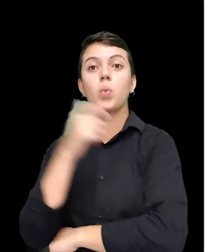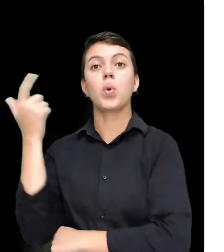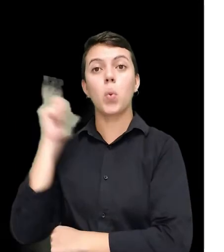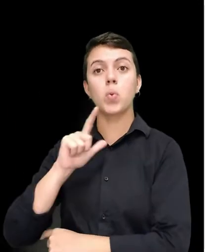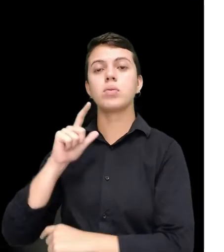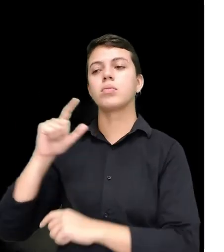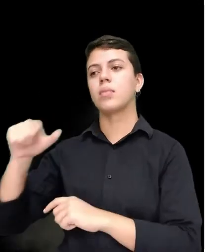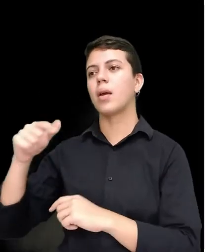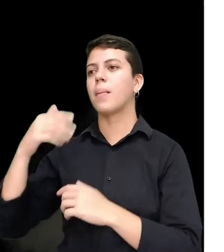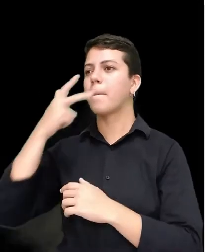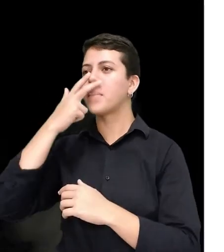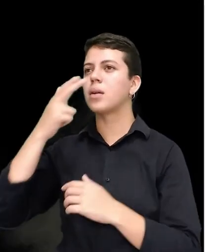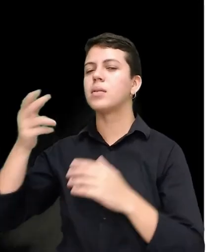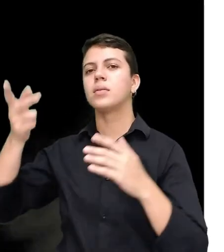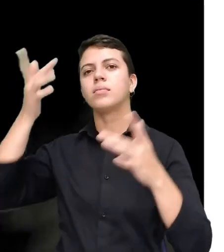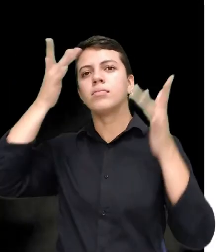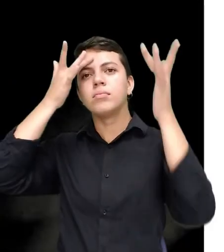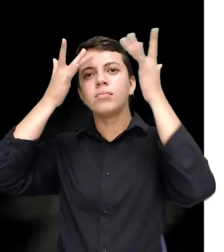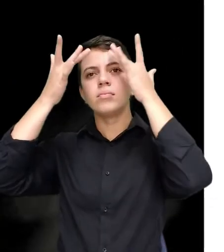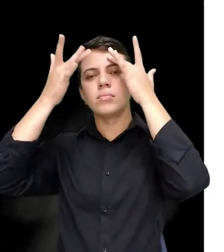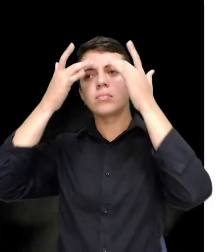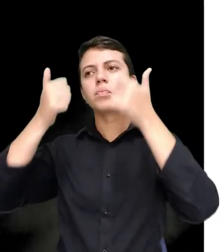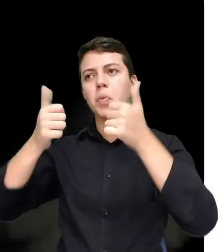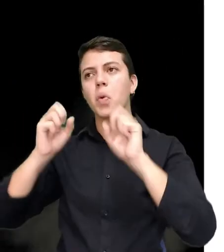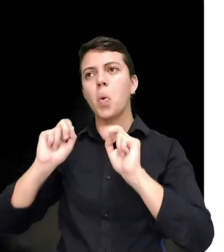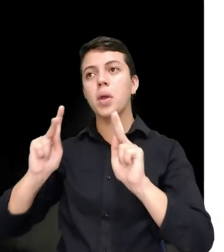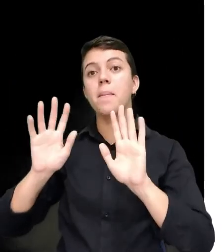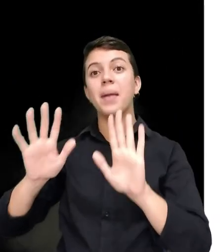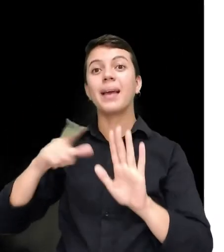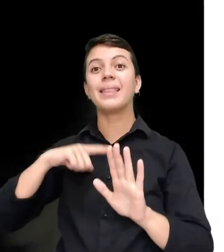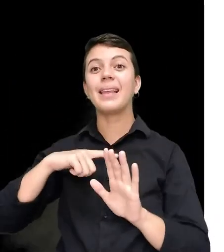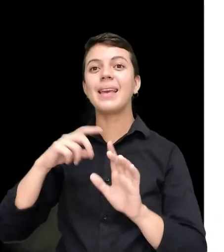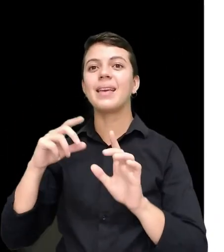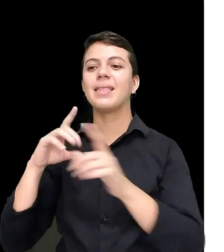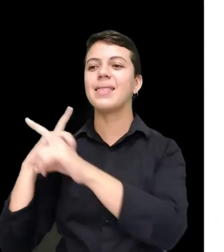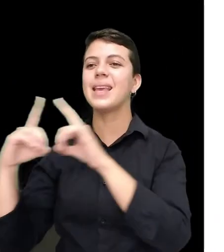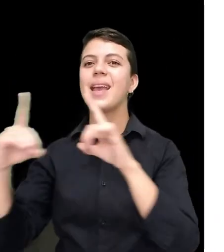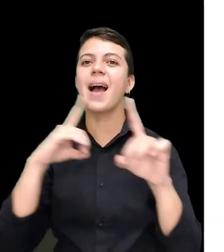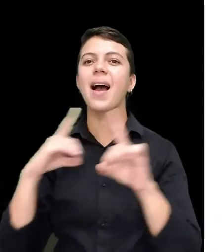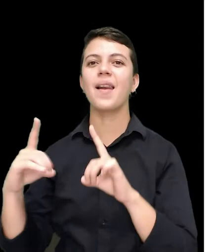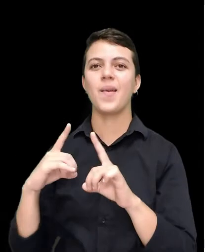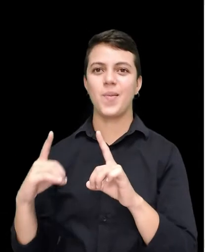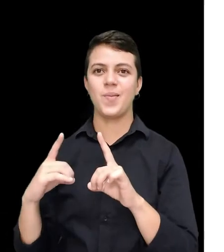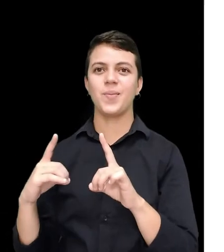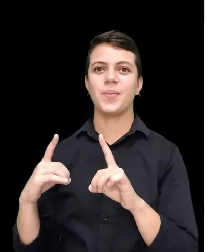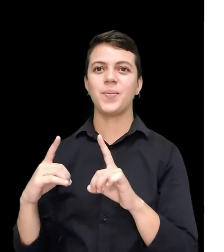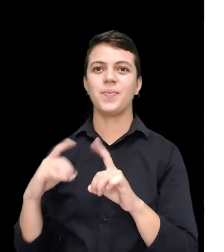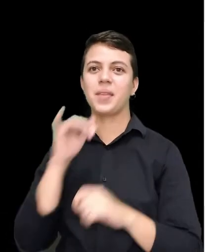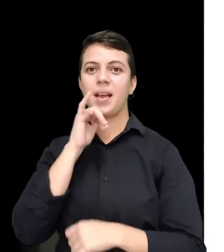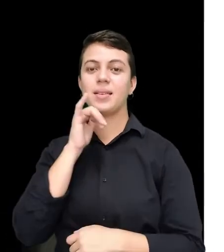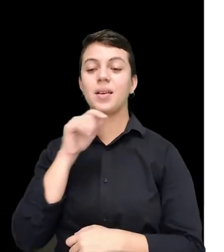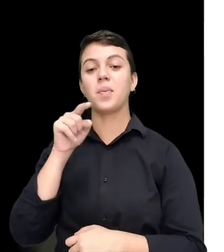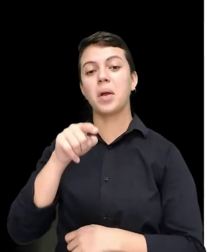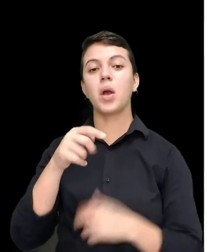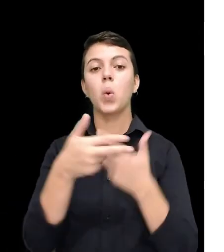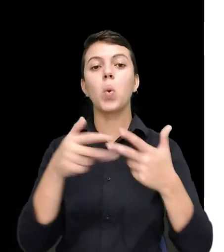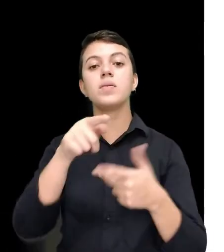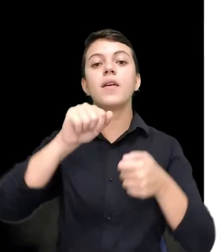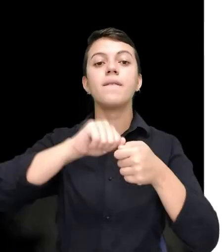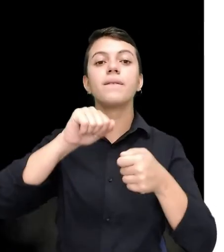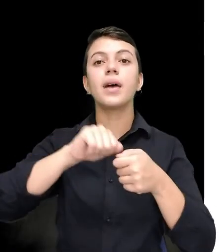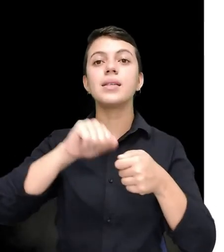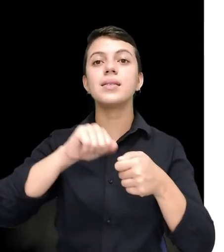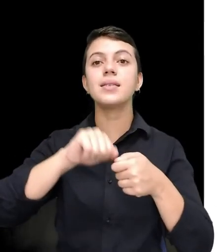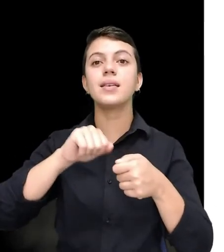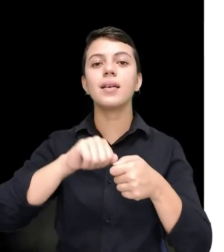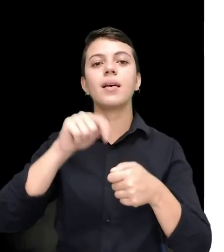a construção do conhecimento pela criança e naquela ideia do aprender fazendo, né?